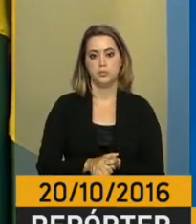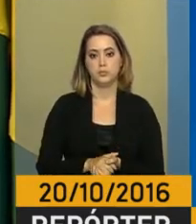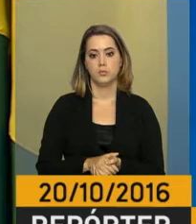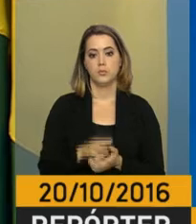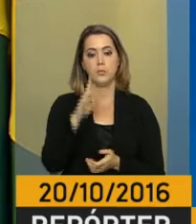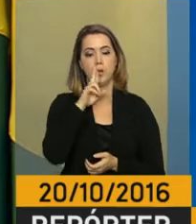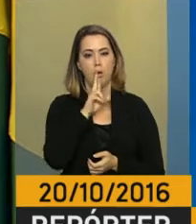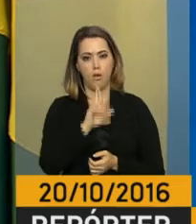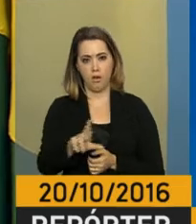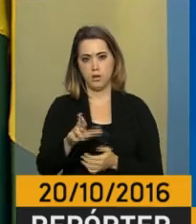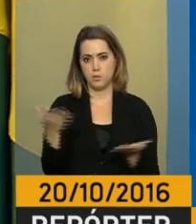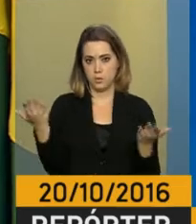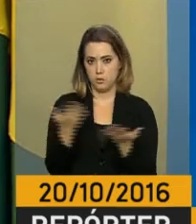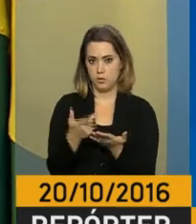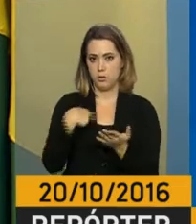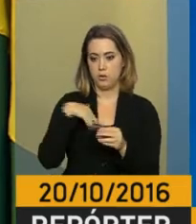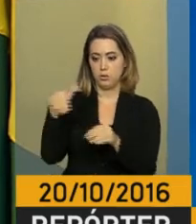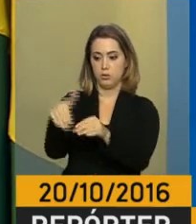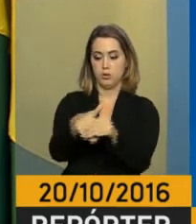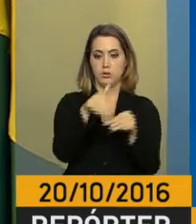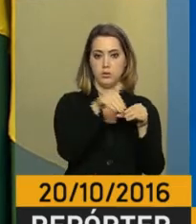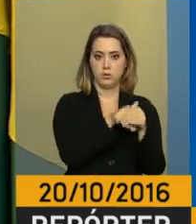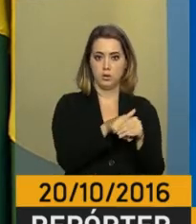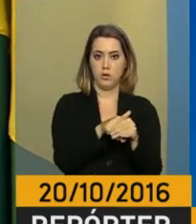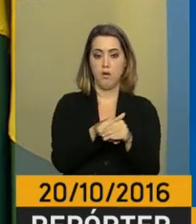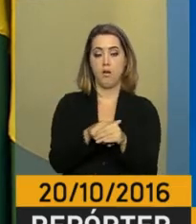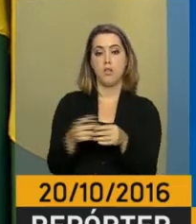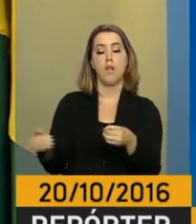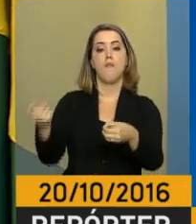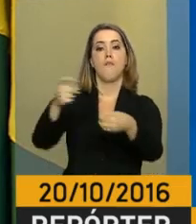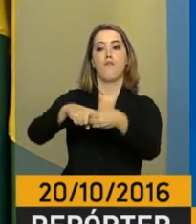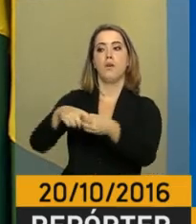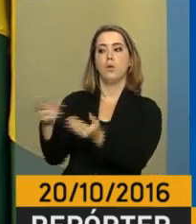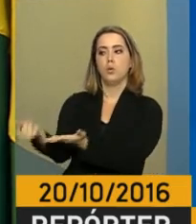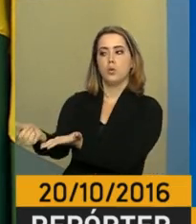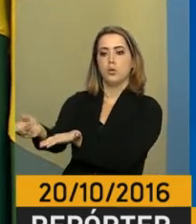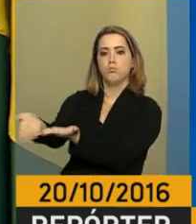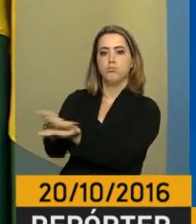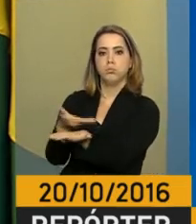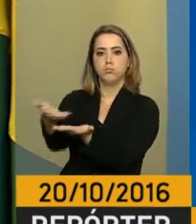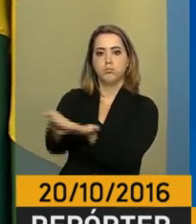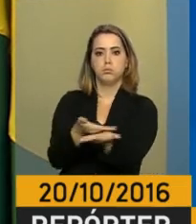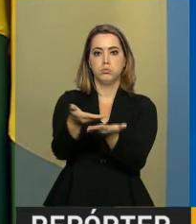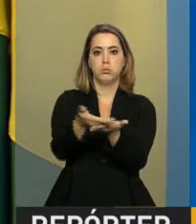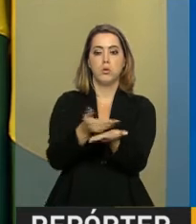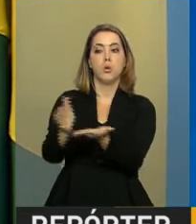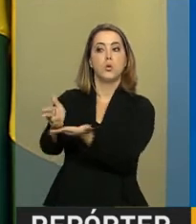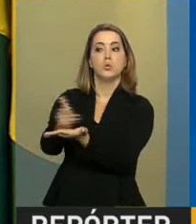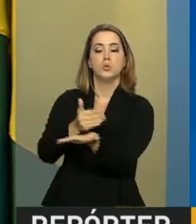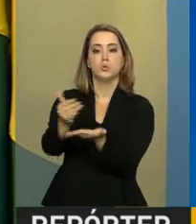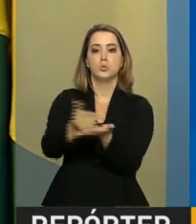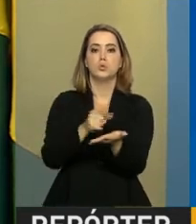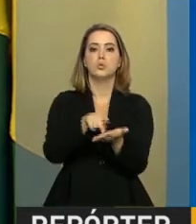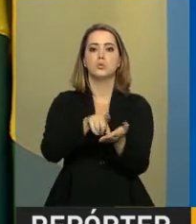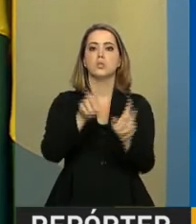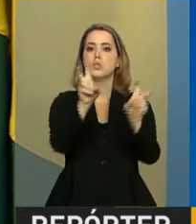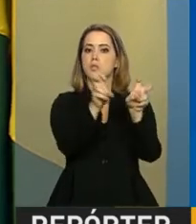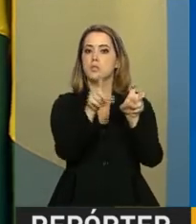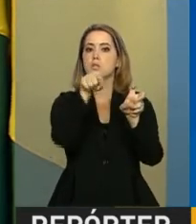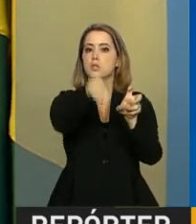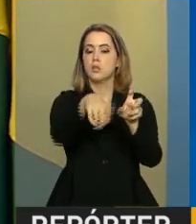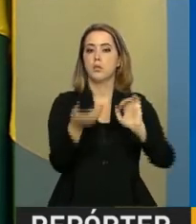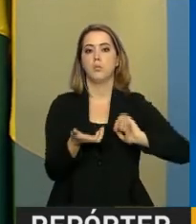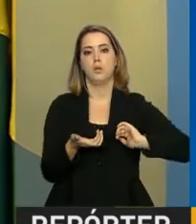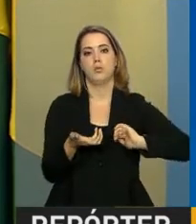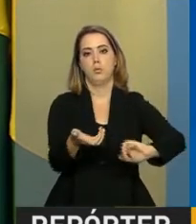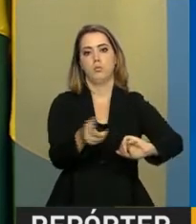Em resposta à questão sobre a votação da lei de repatriação, esse tema, conforme já foi mencionado, é da competência do Congresso Nacional.